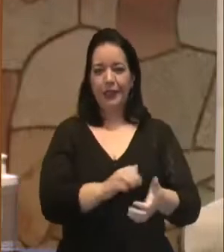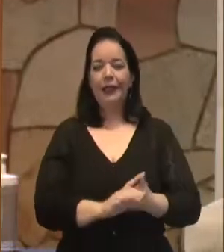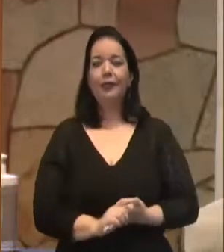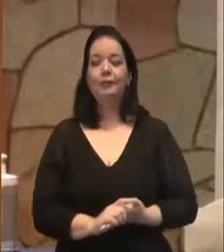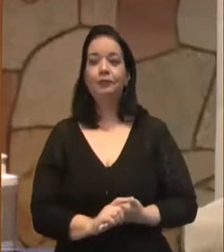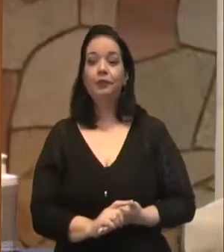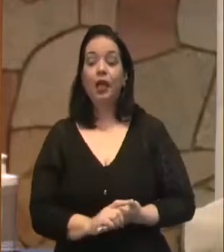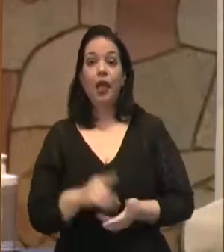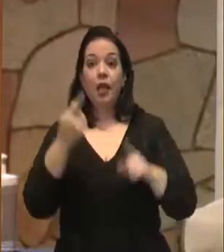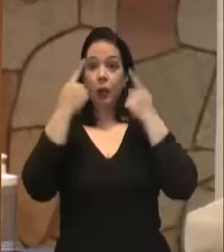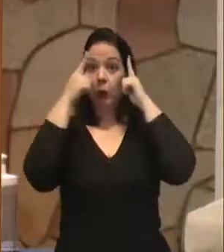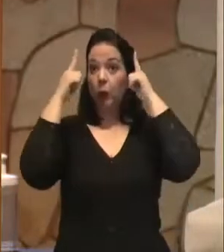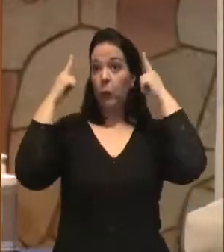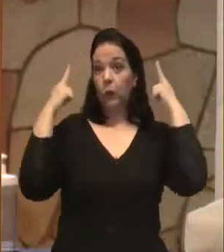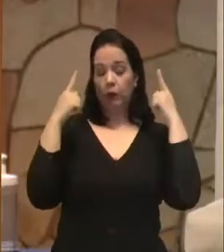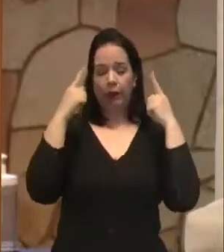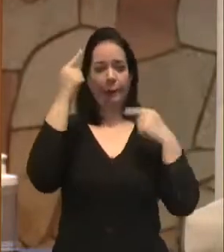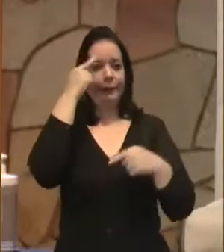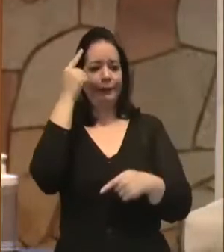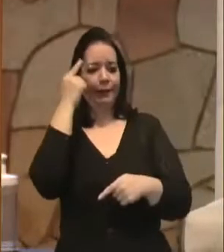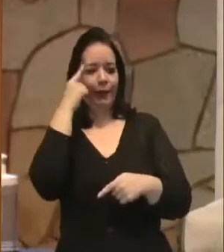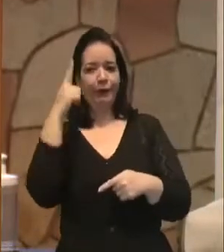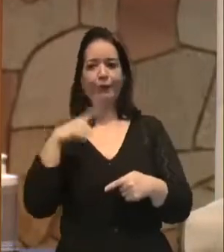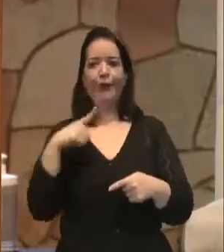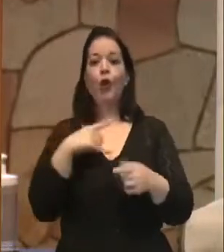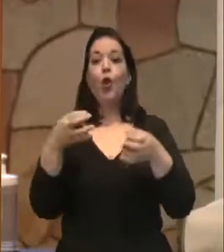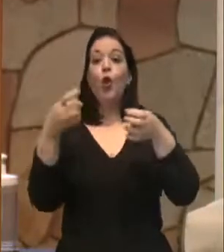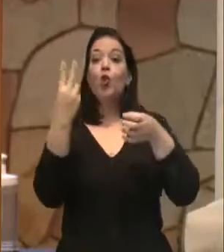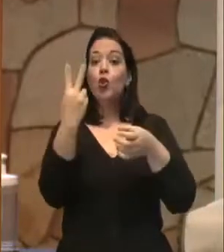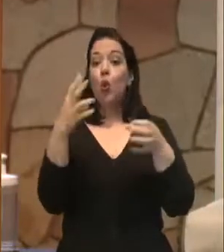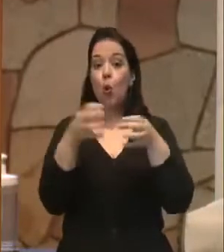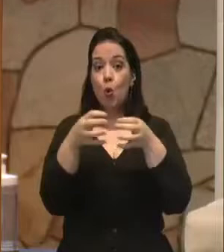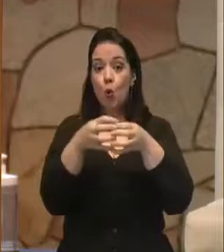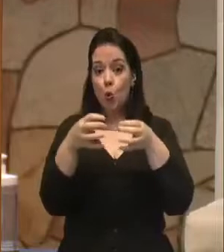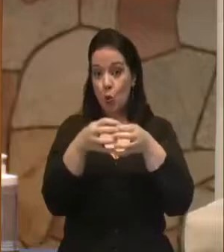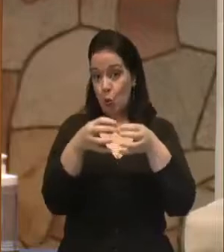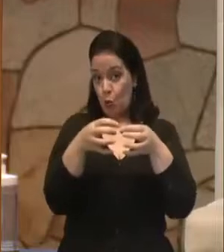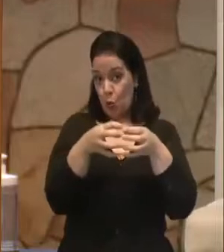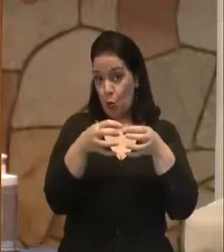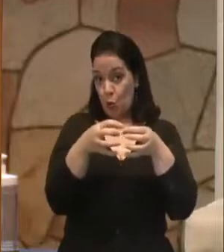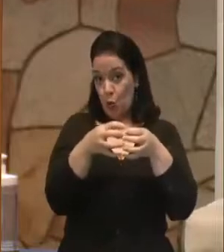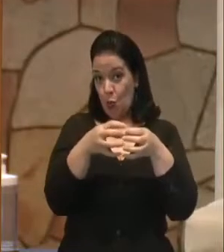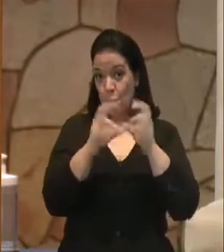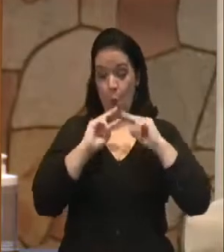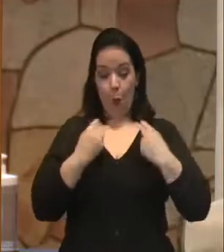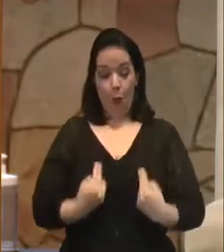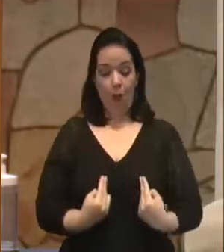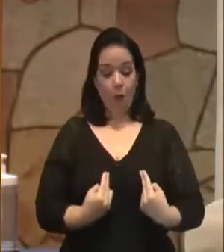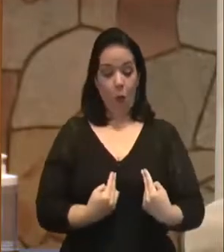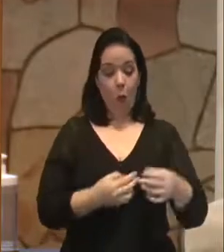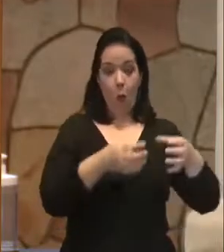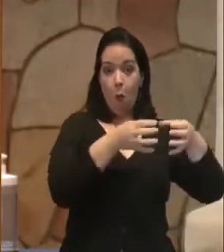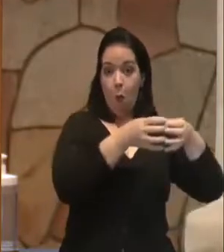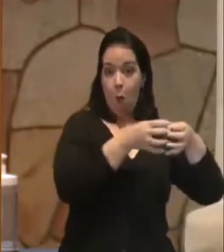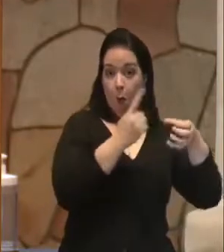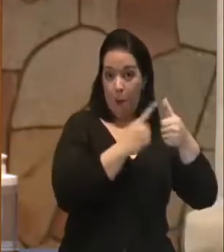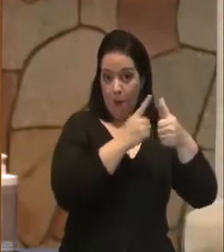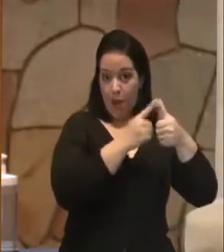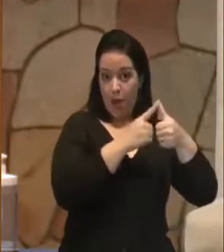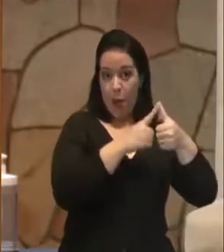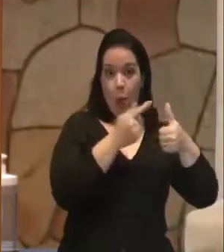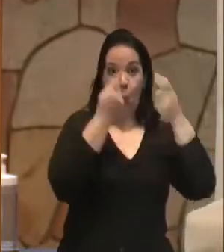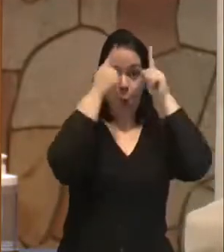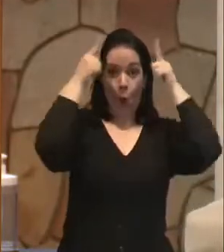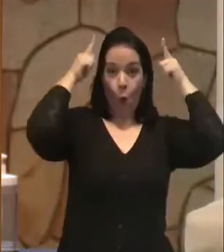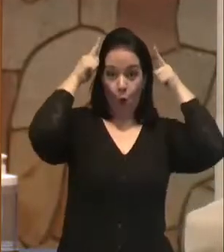dois tipos de seres humanos: os gregos e os bárbaros, os outros. Os gregos e o resto